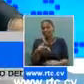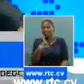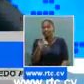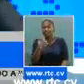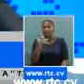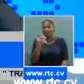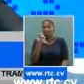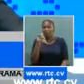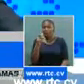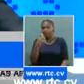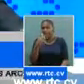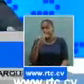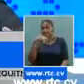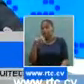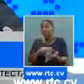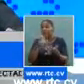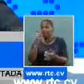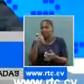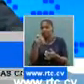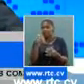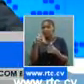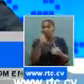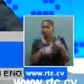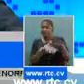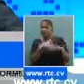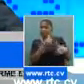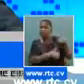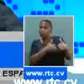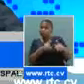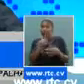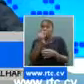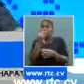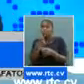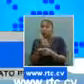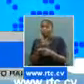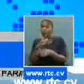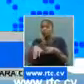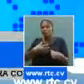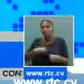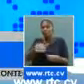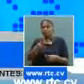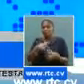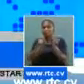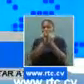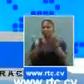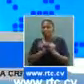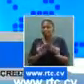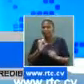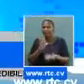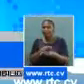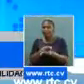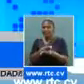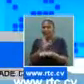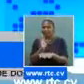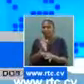alabama nos estados unidos a participação na competição de culinária mundial é uma forma de internacionalizar o kavala